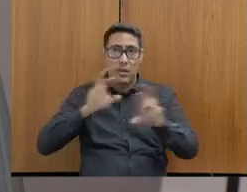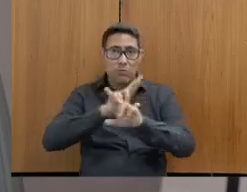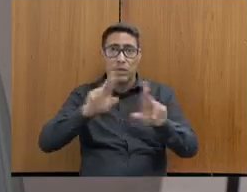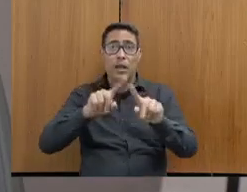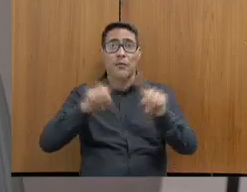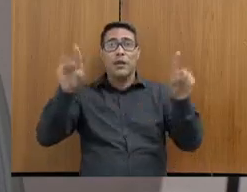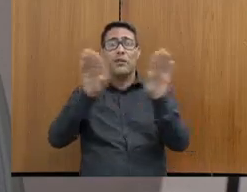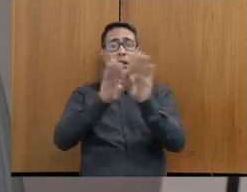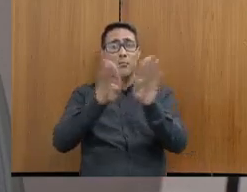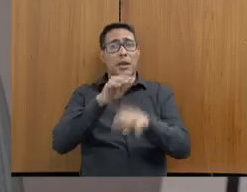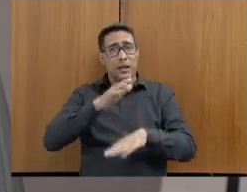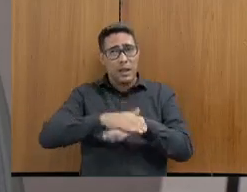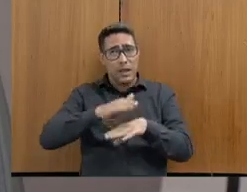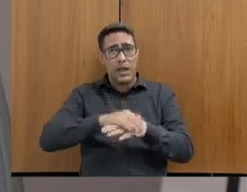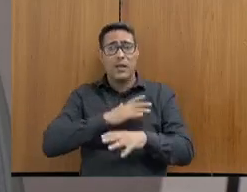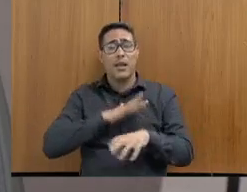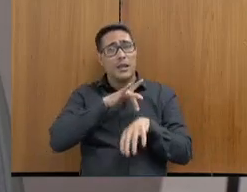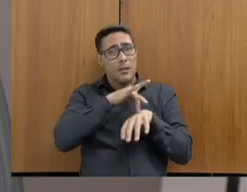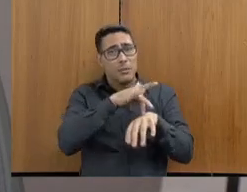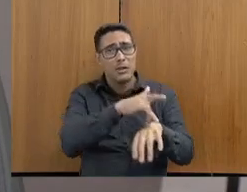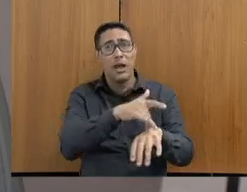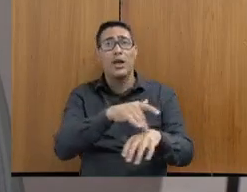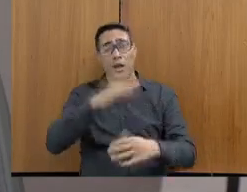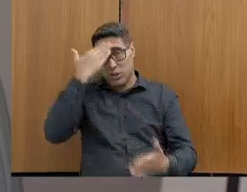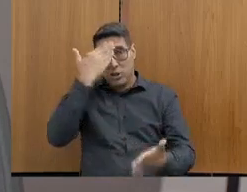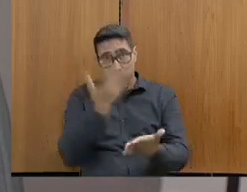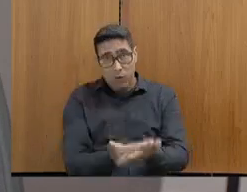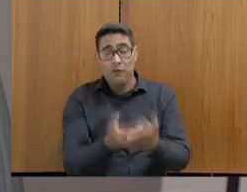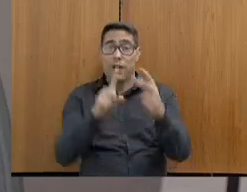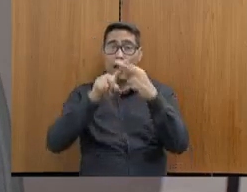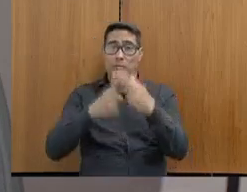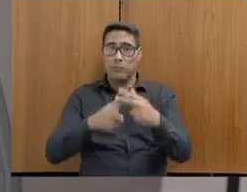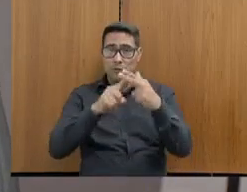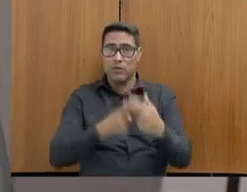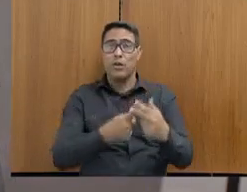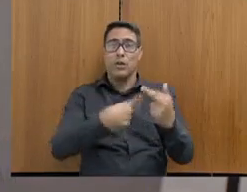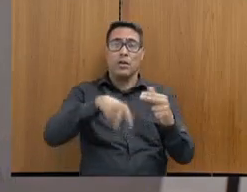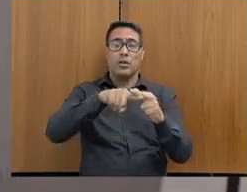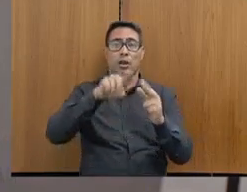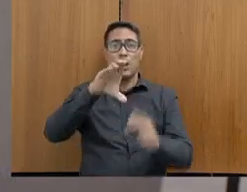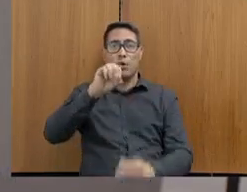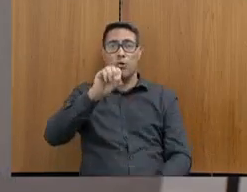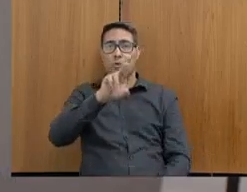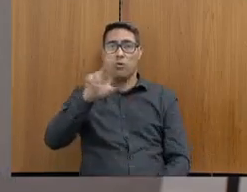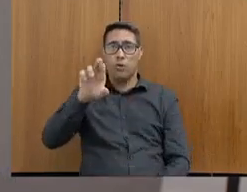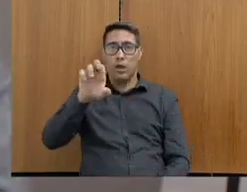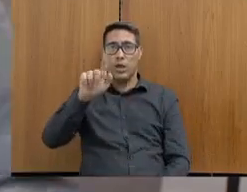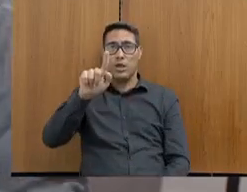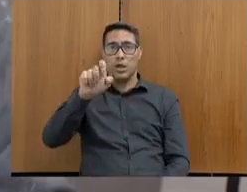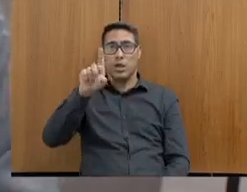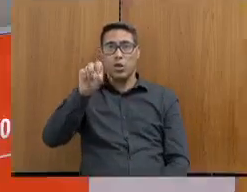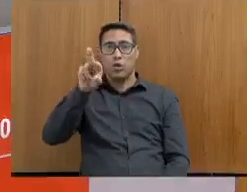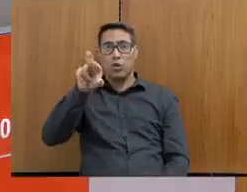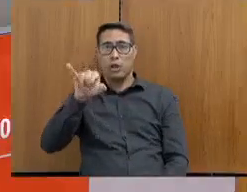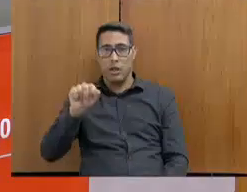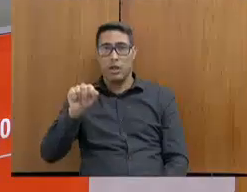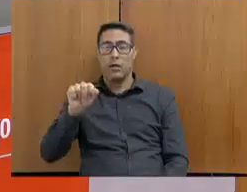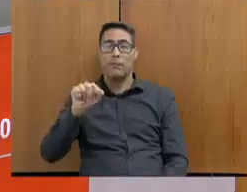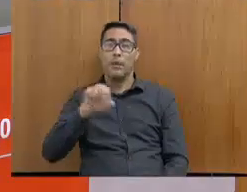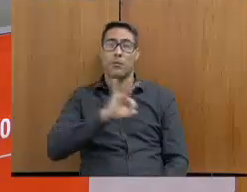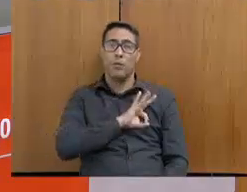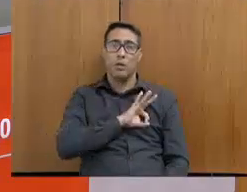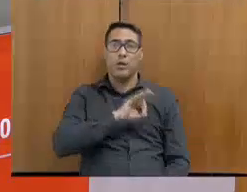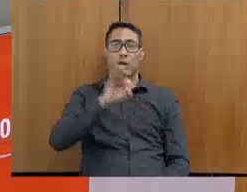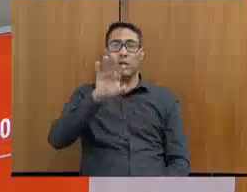né e confiar na corregedoria Geral da Polícia Civil presidência retorna a palavra do deputado Dr